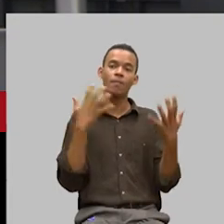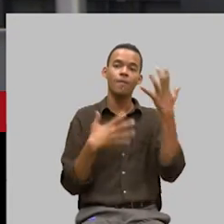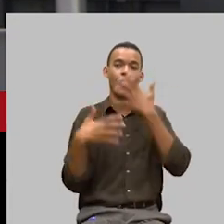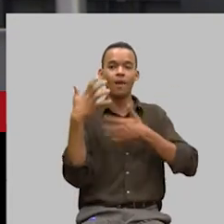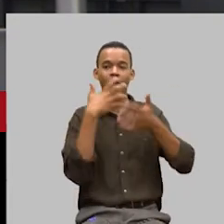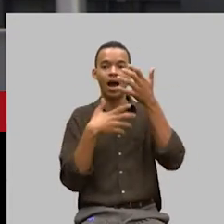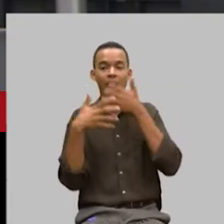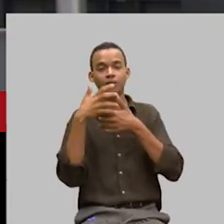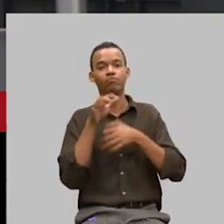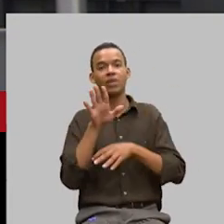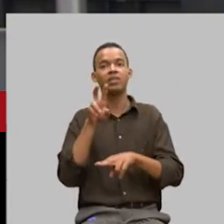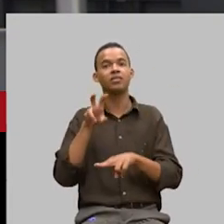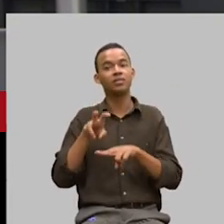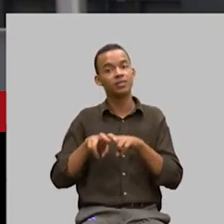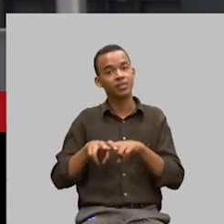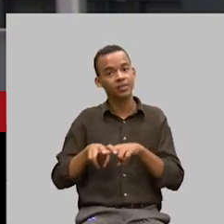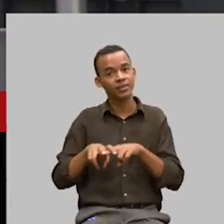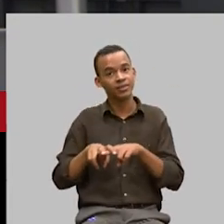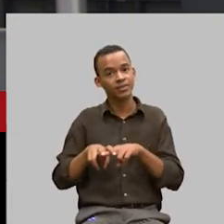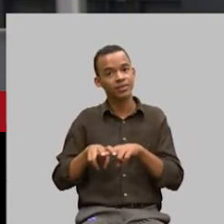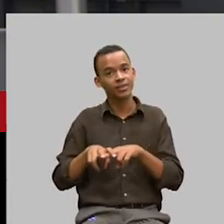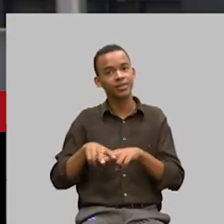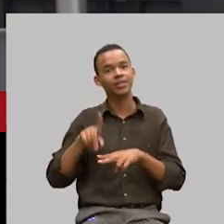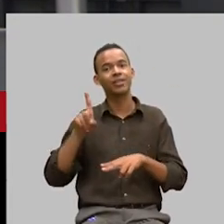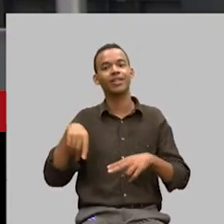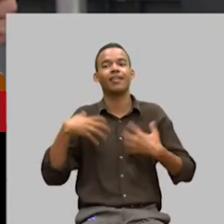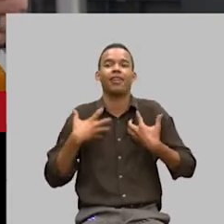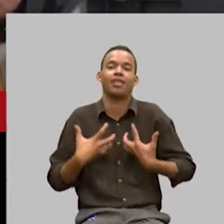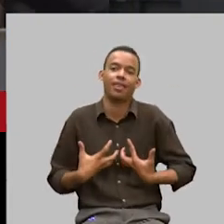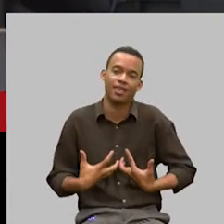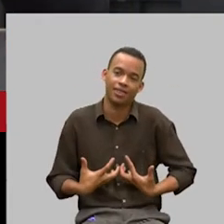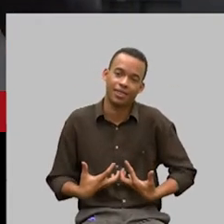sentado é gente cansada